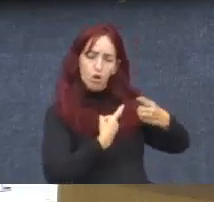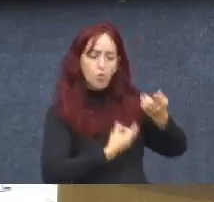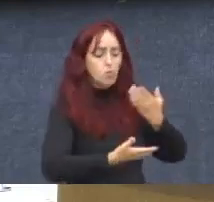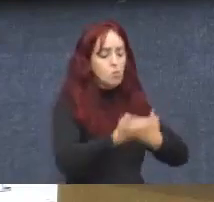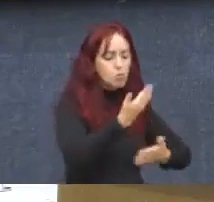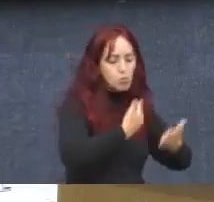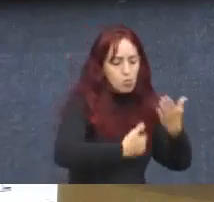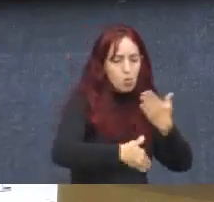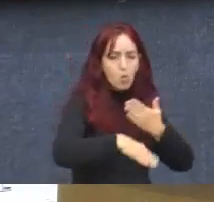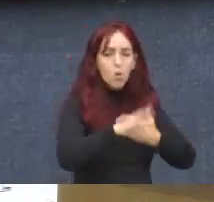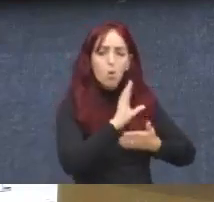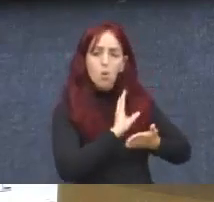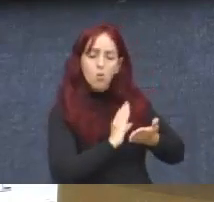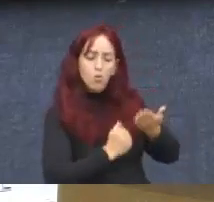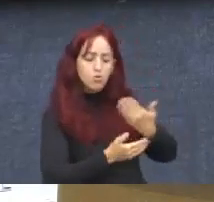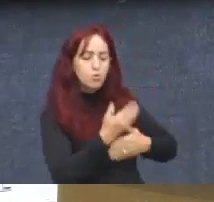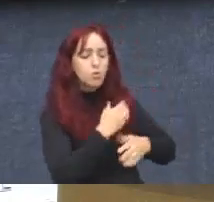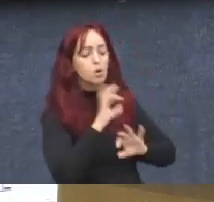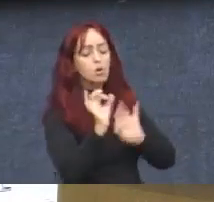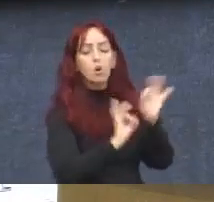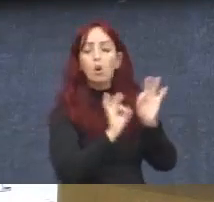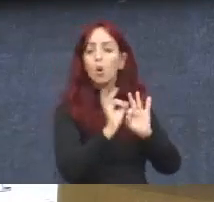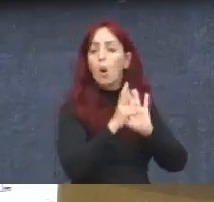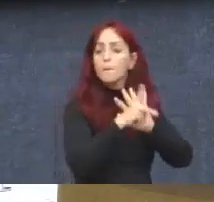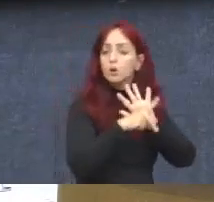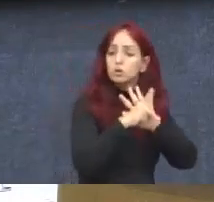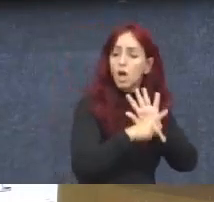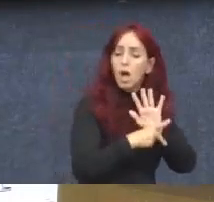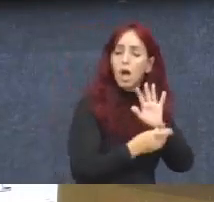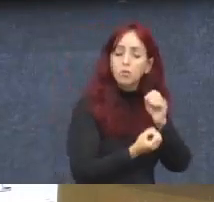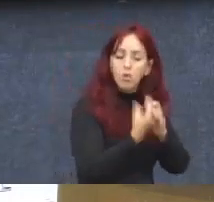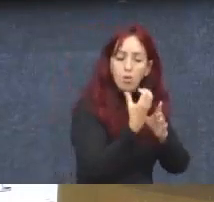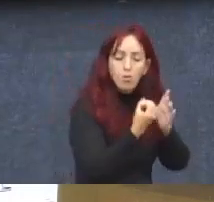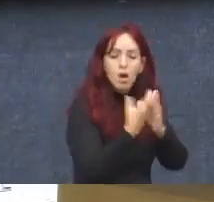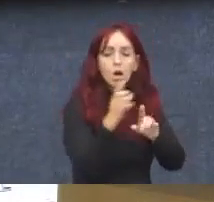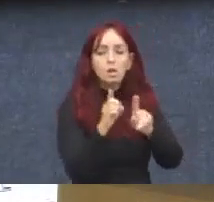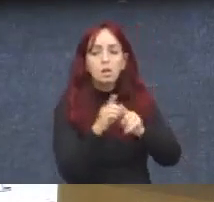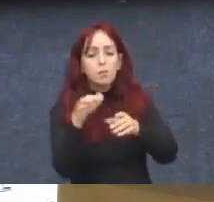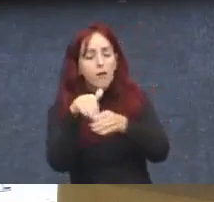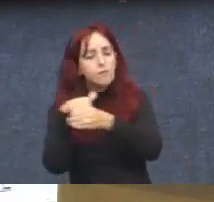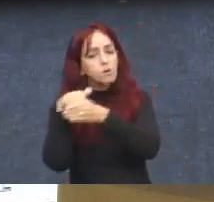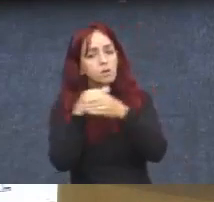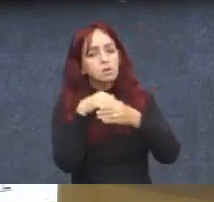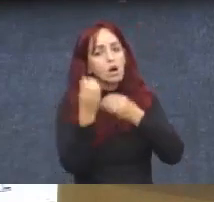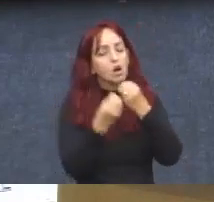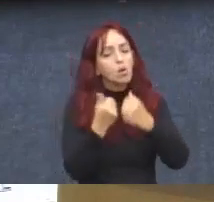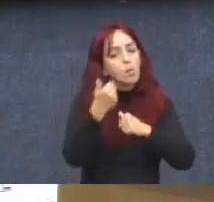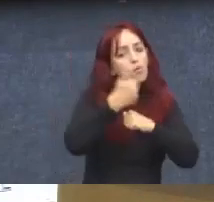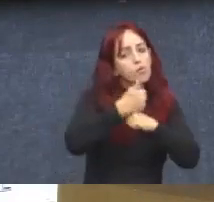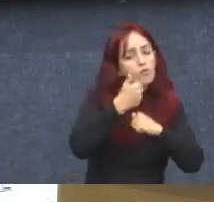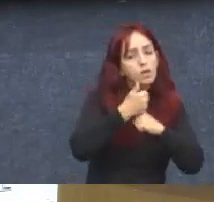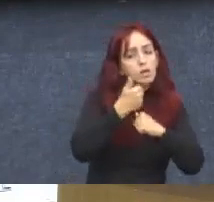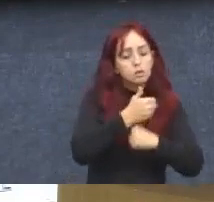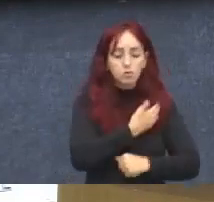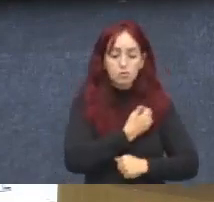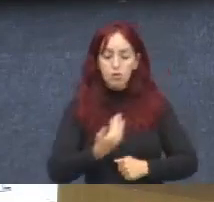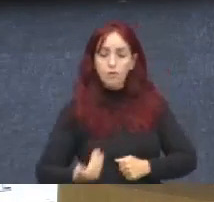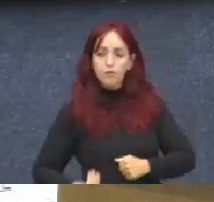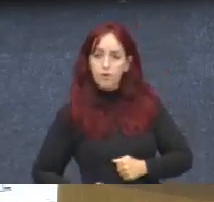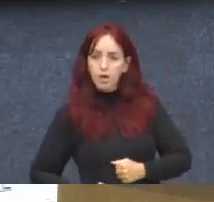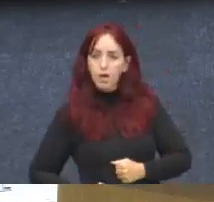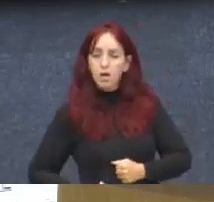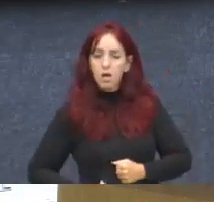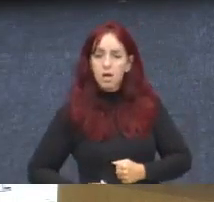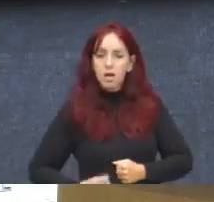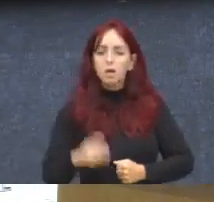contribuição da elaboração dos projetos, para a construção, para as votações, como vice-líder de governo num momento difícil da